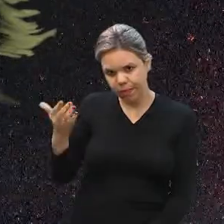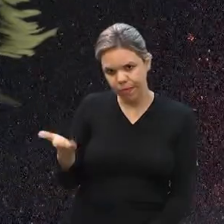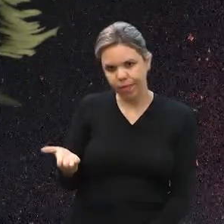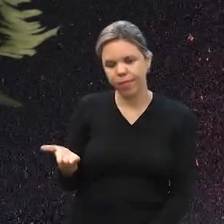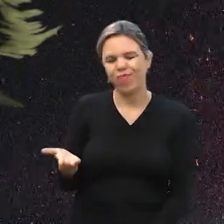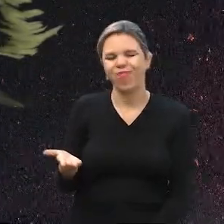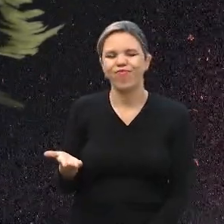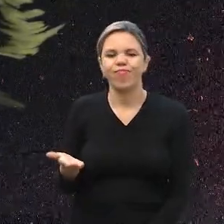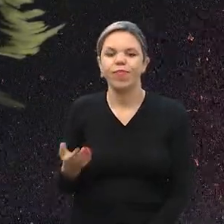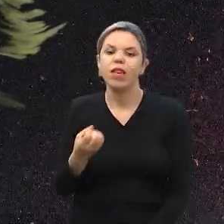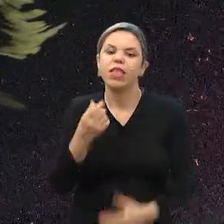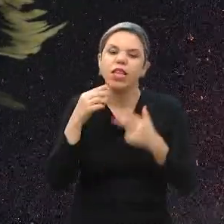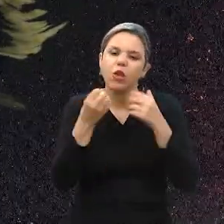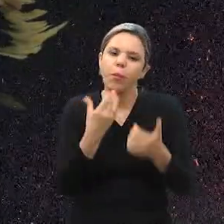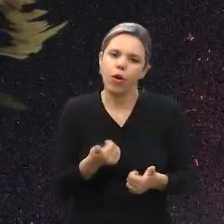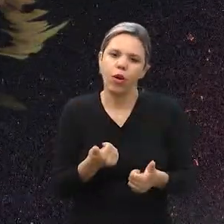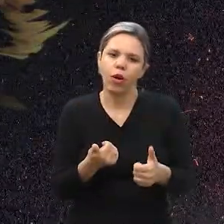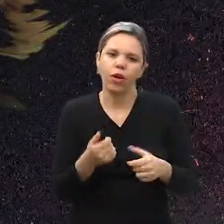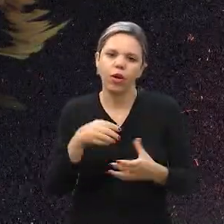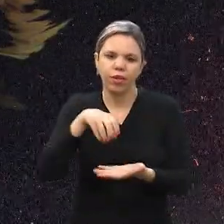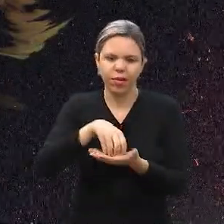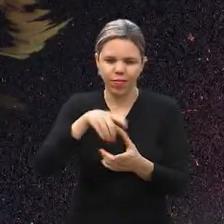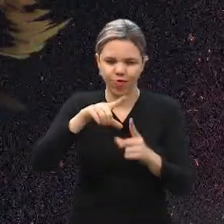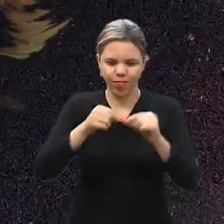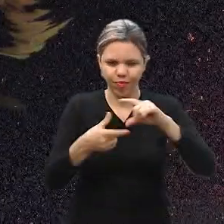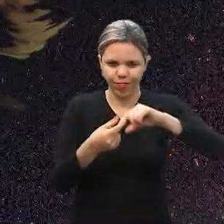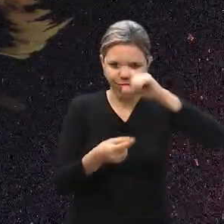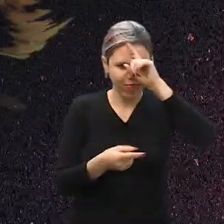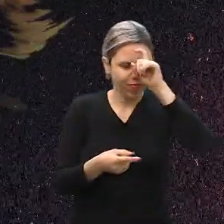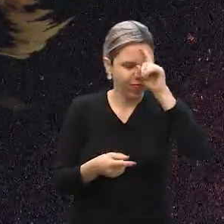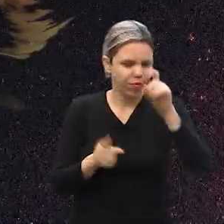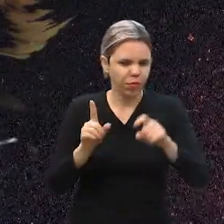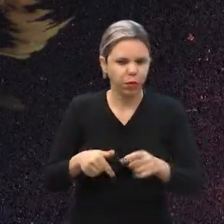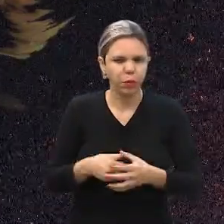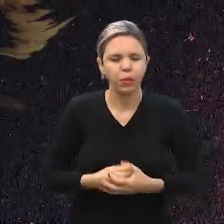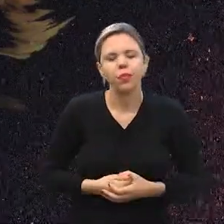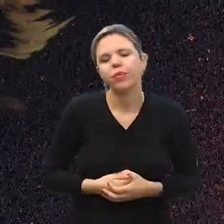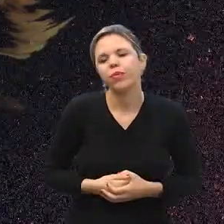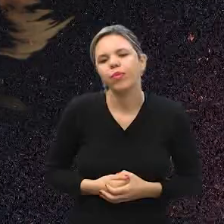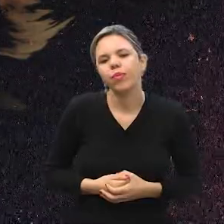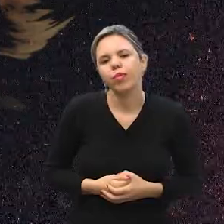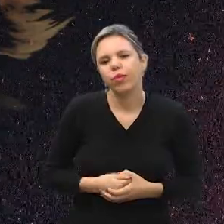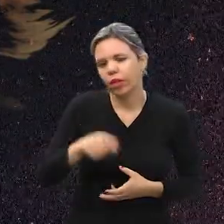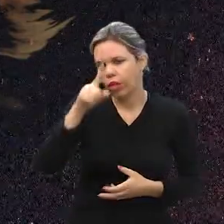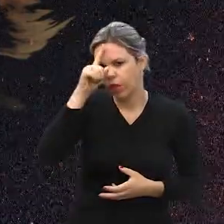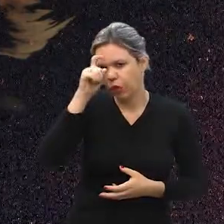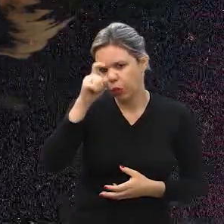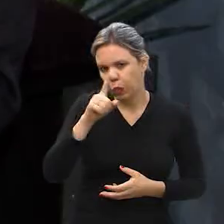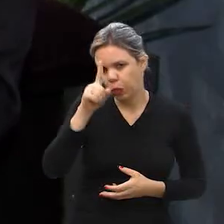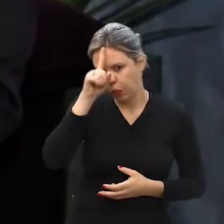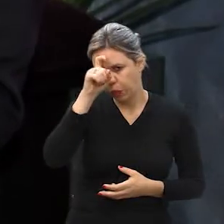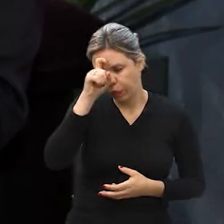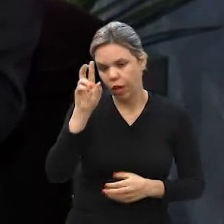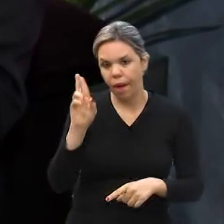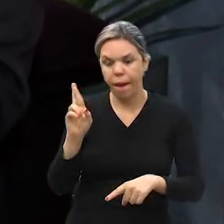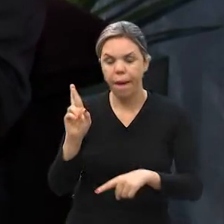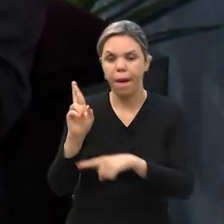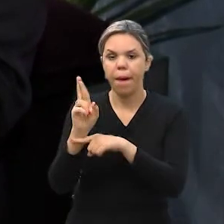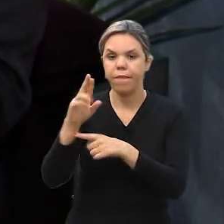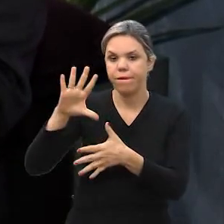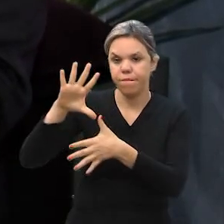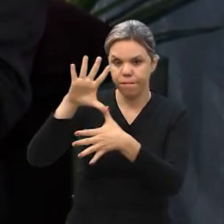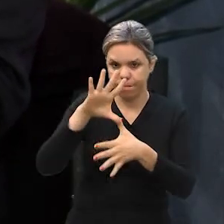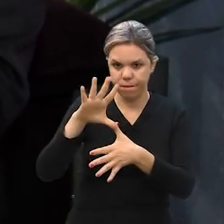E a notícia boa é que ele tá no Boldrini, que é o hospital de referência na